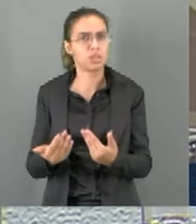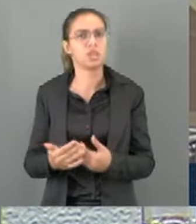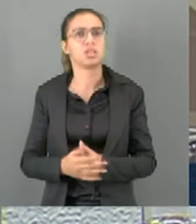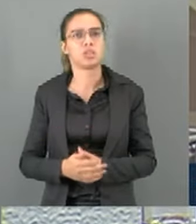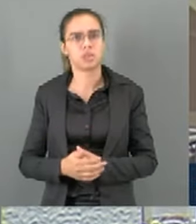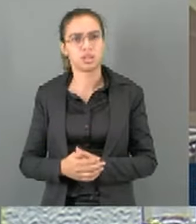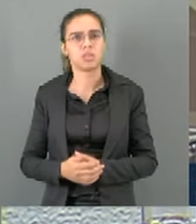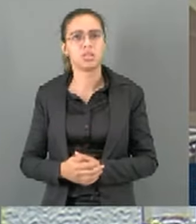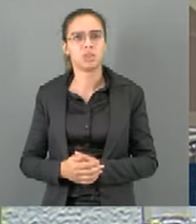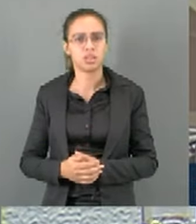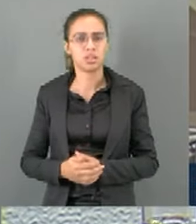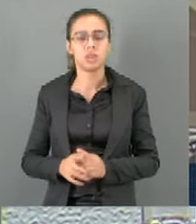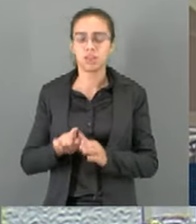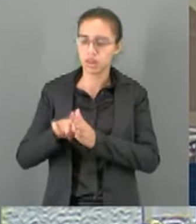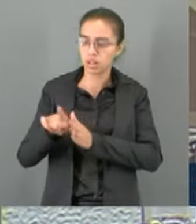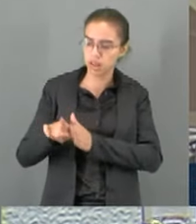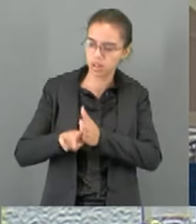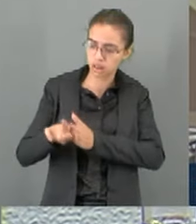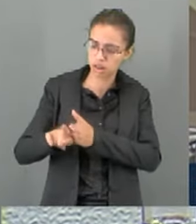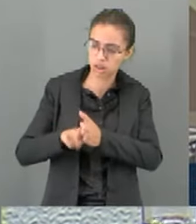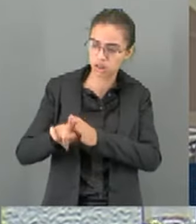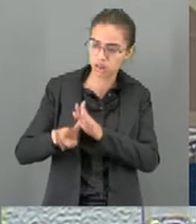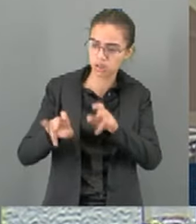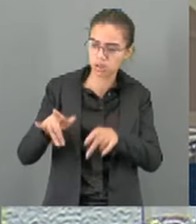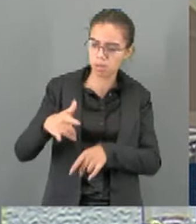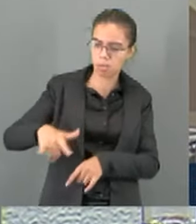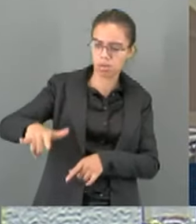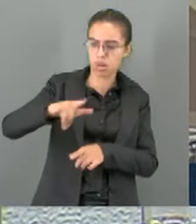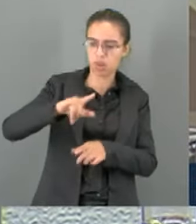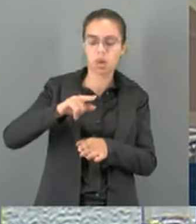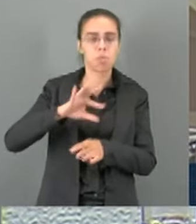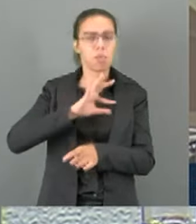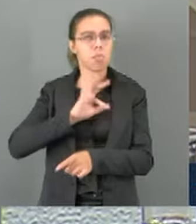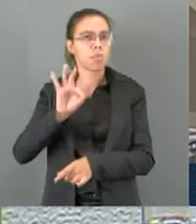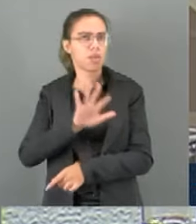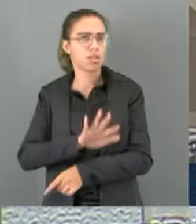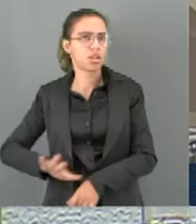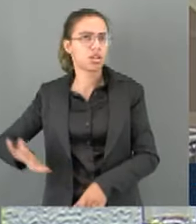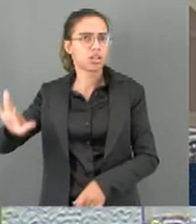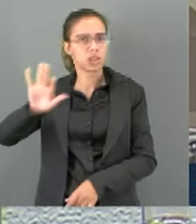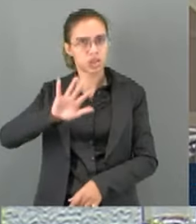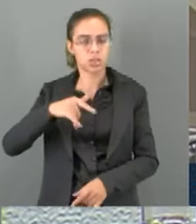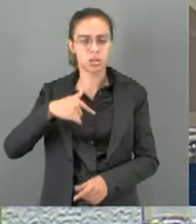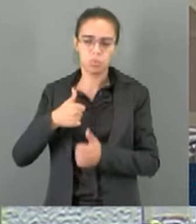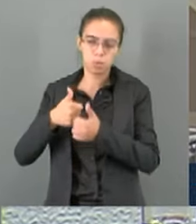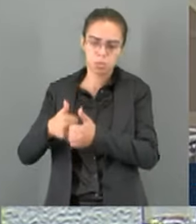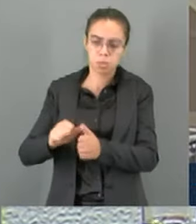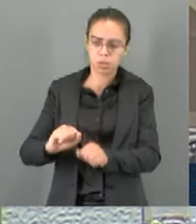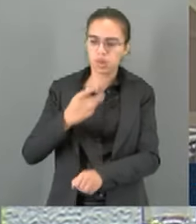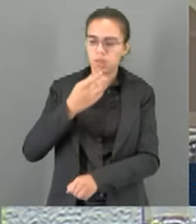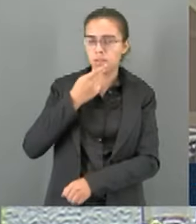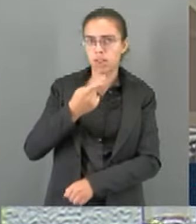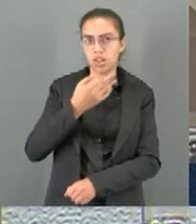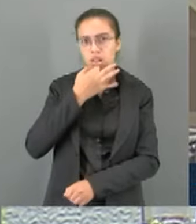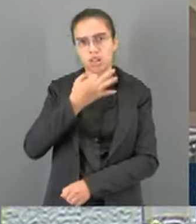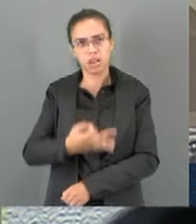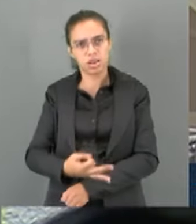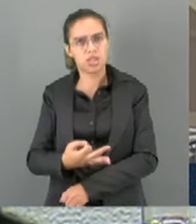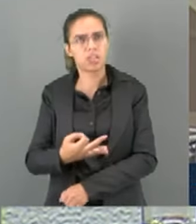pelo menos nas investigações de manipulação da Polícia Federal, que eu conduzi, que eu posso comentar, não